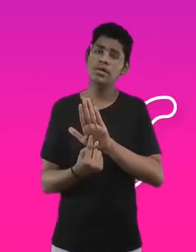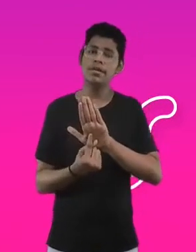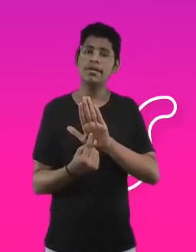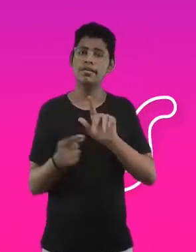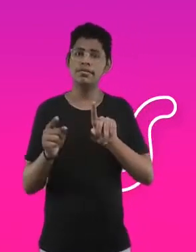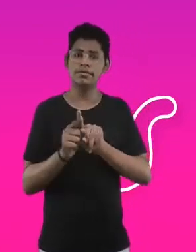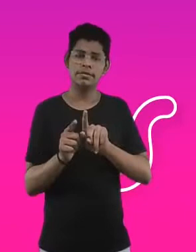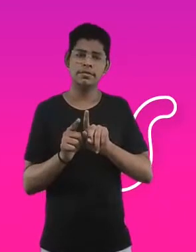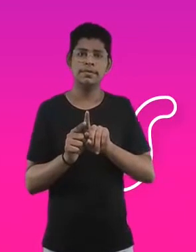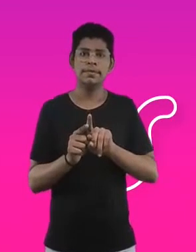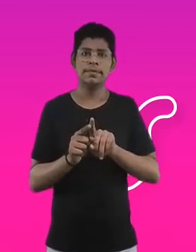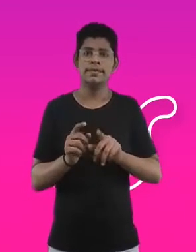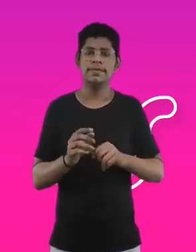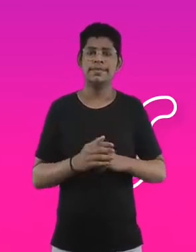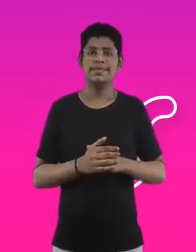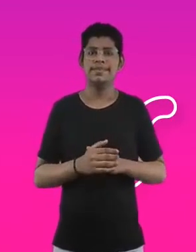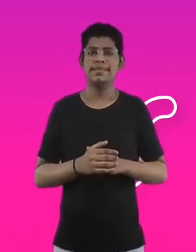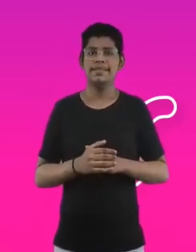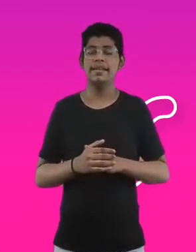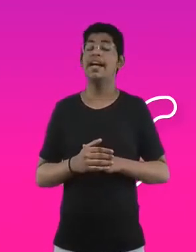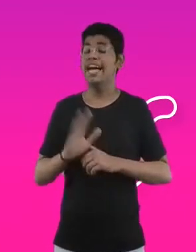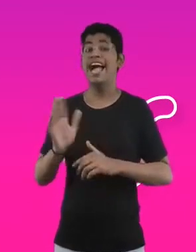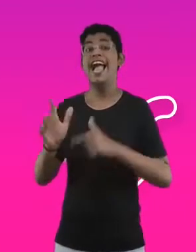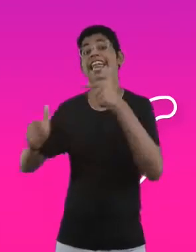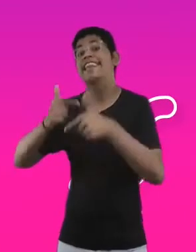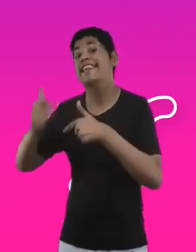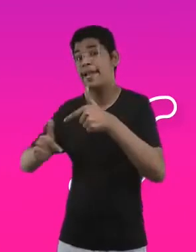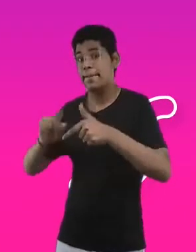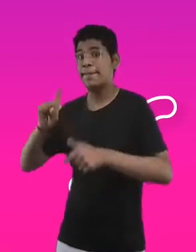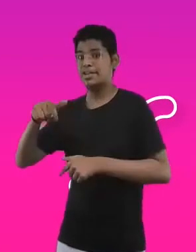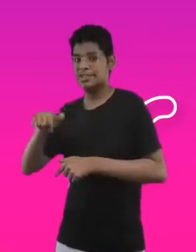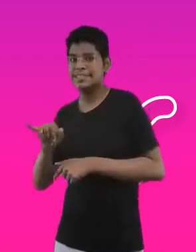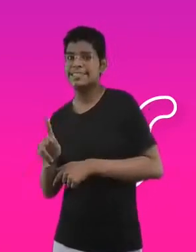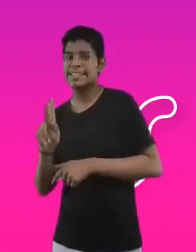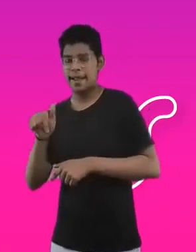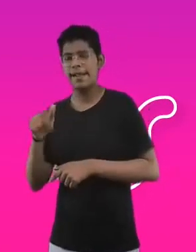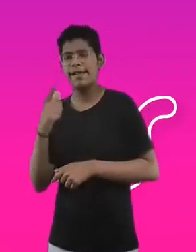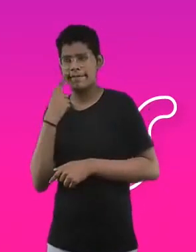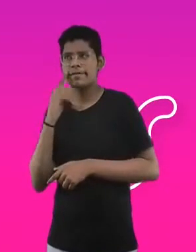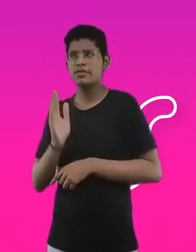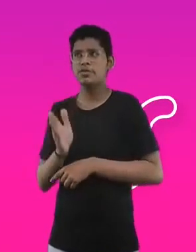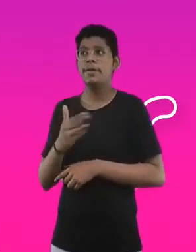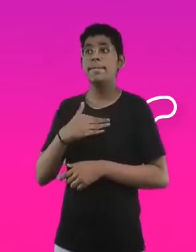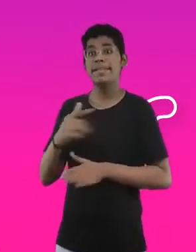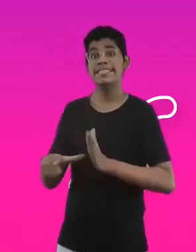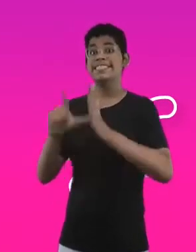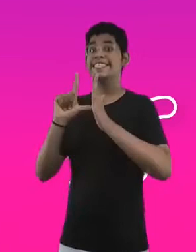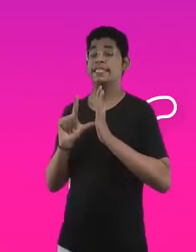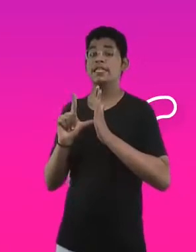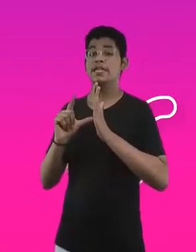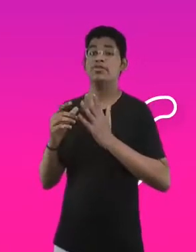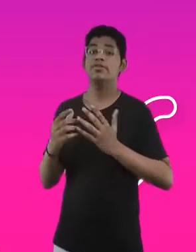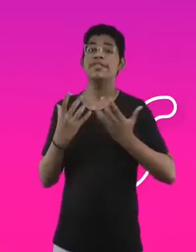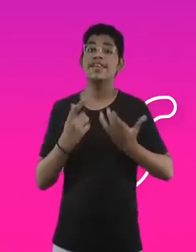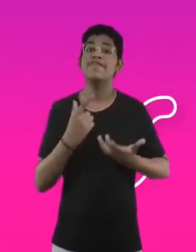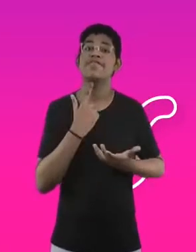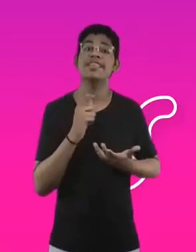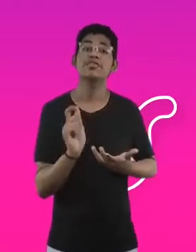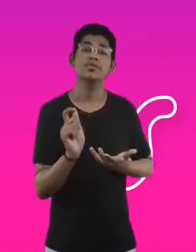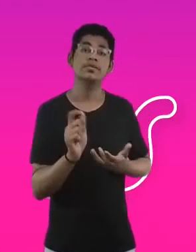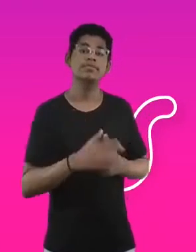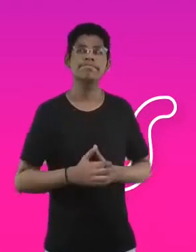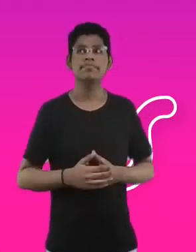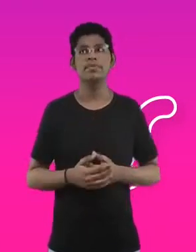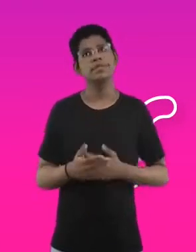oportunidade de ver um pouquinho o trabalho da Zaika. Bom, mas antes disso, eu queria já deixar também uma provocação